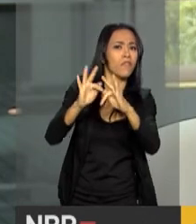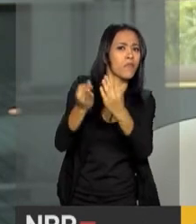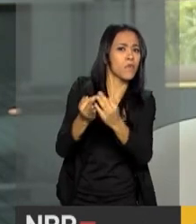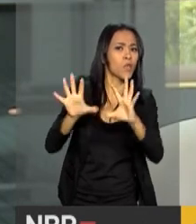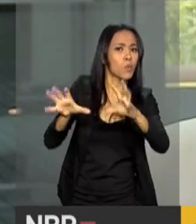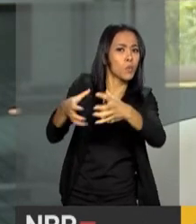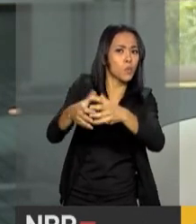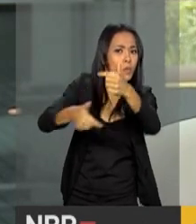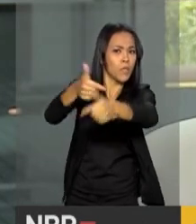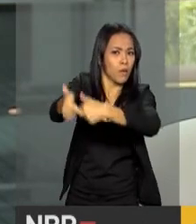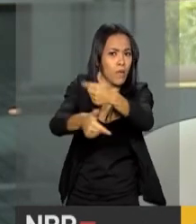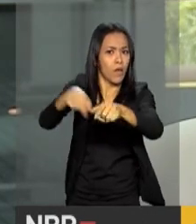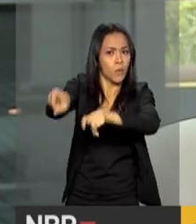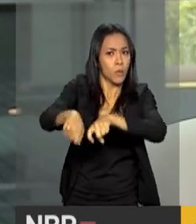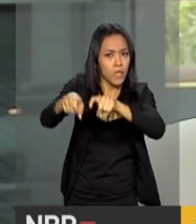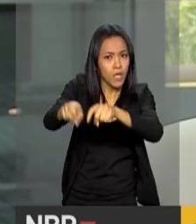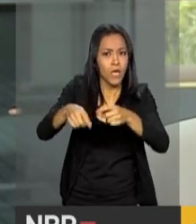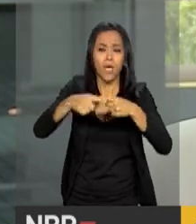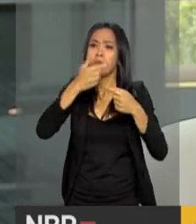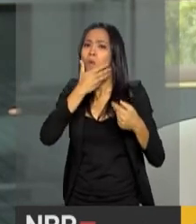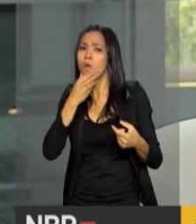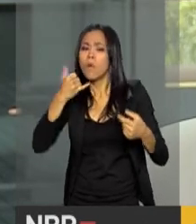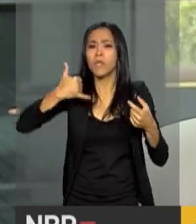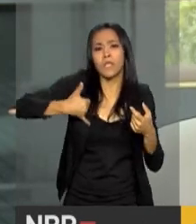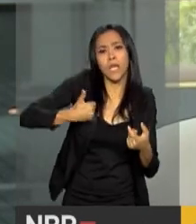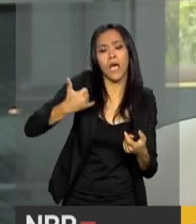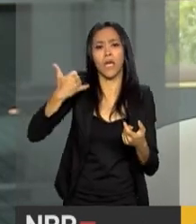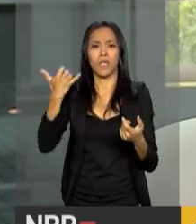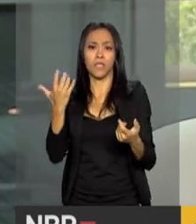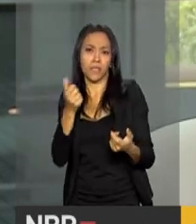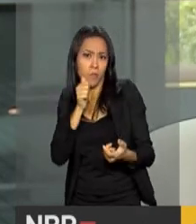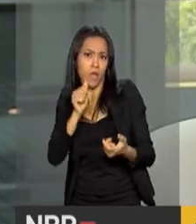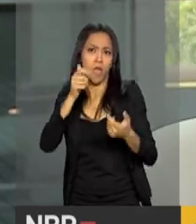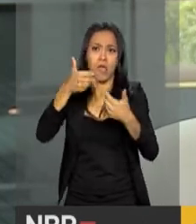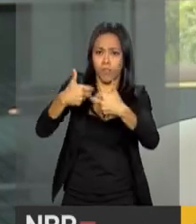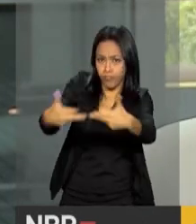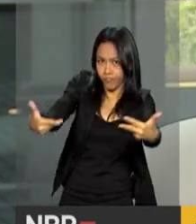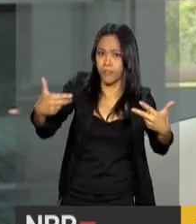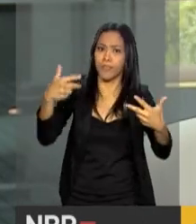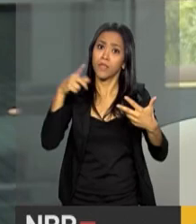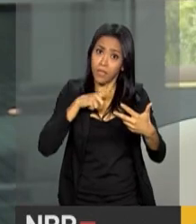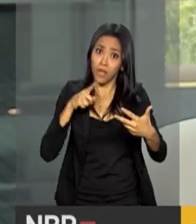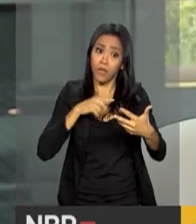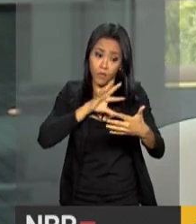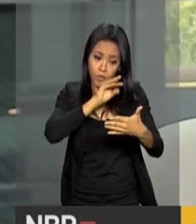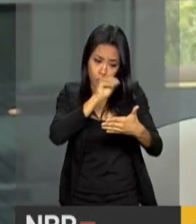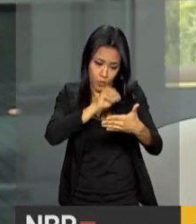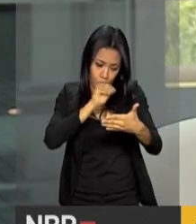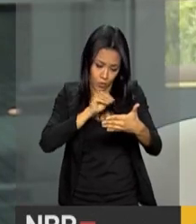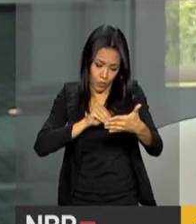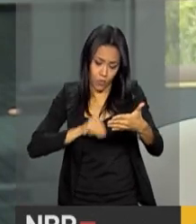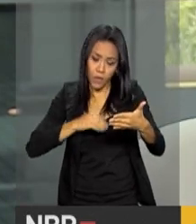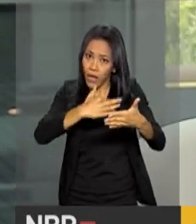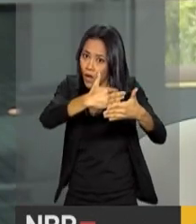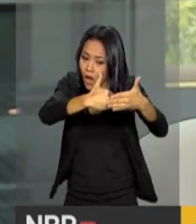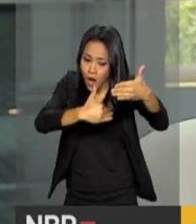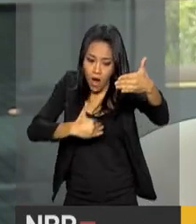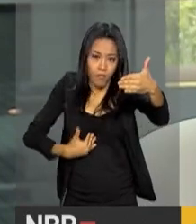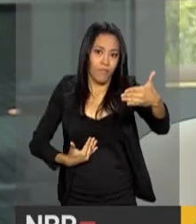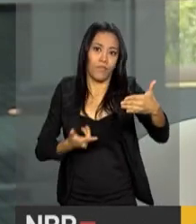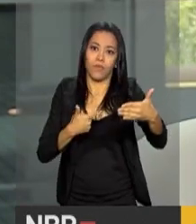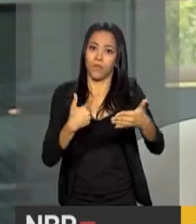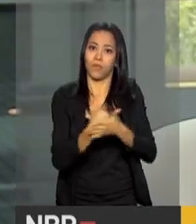é estratificado por gênero por idade por sexo a atividade produtiva é um questionário amplo que